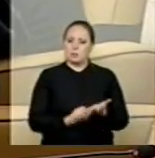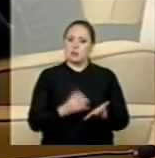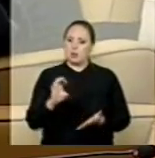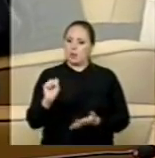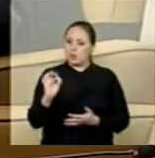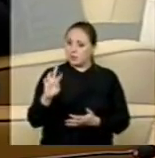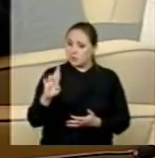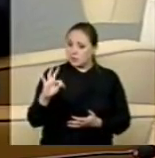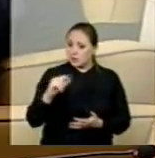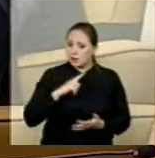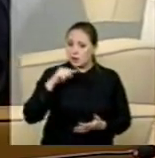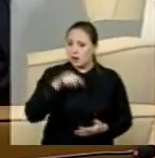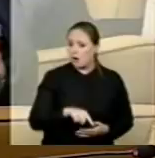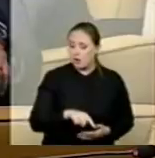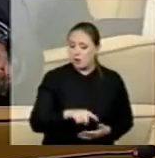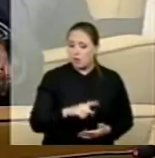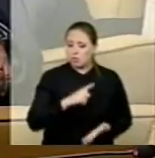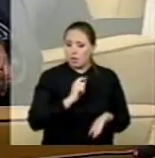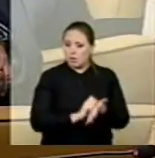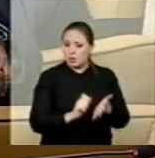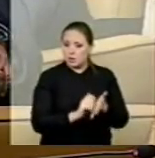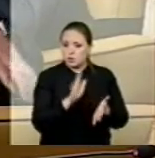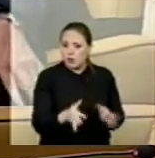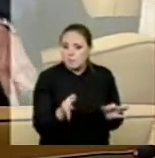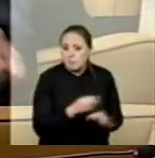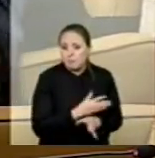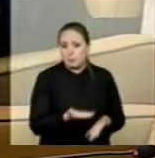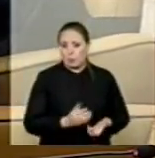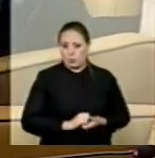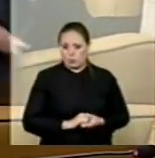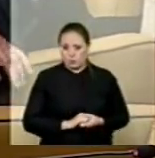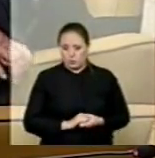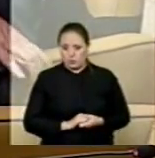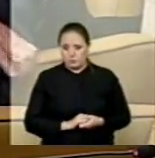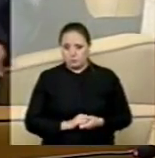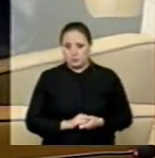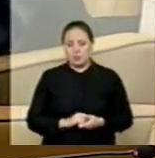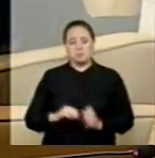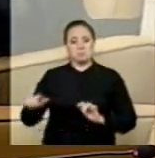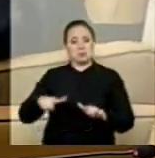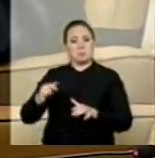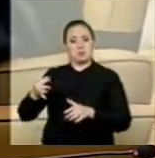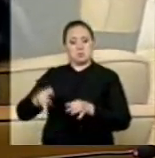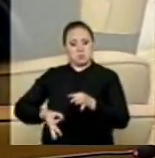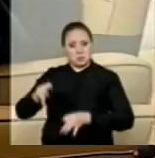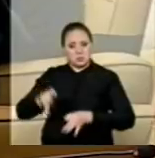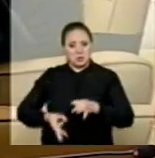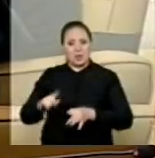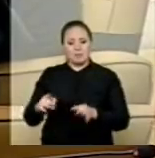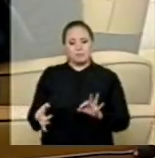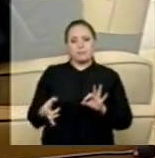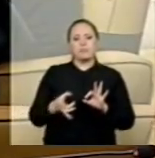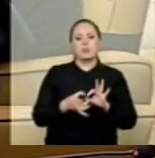o que nele se contém, nada mais. E a atuação do judiciário é sempre uma atuação